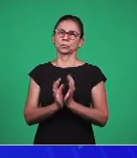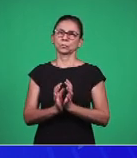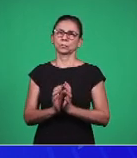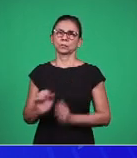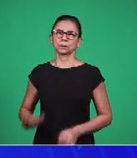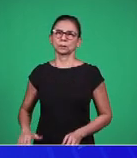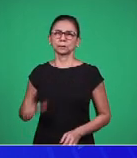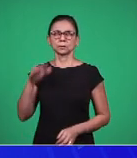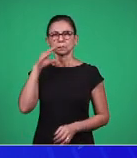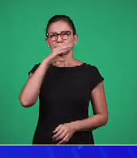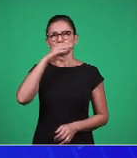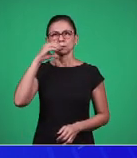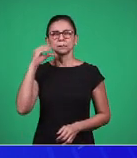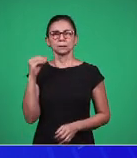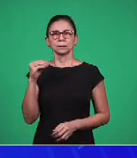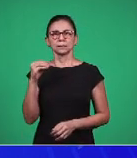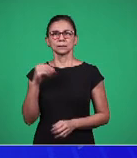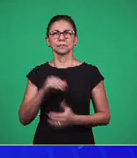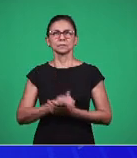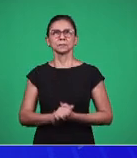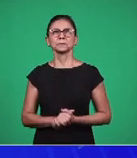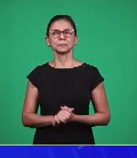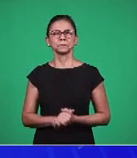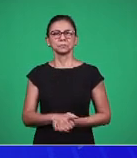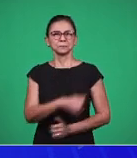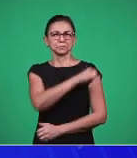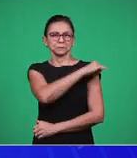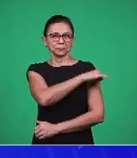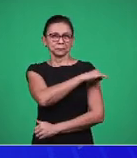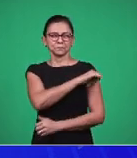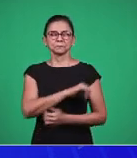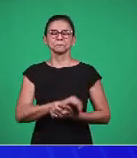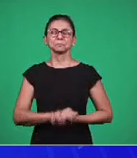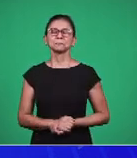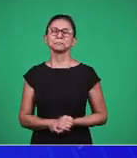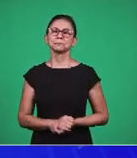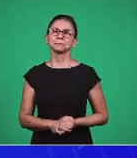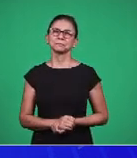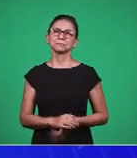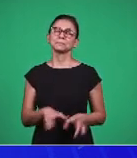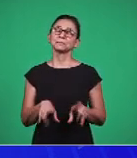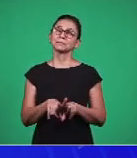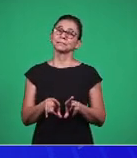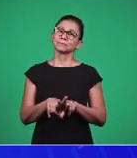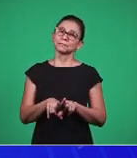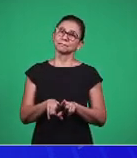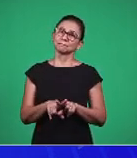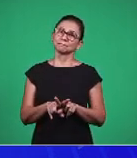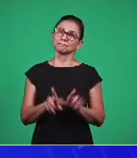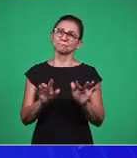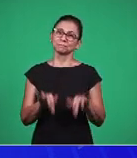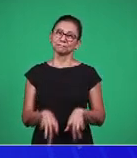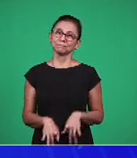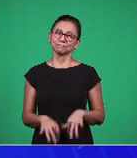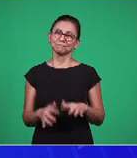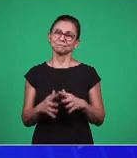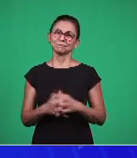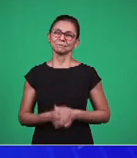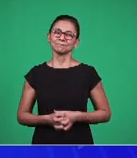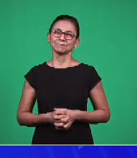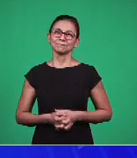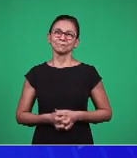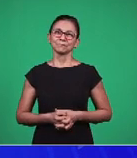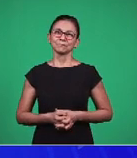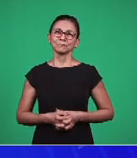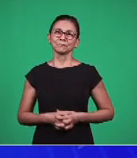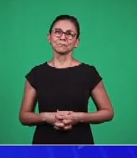adolescentes na igreja de Volta Redonda, Rio de Janeiro. E, por fim, foi consagrado ao Senhor um novo